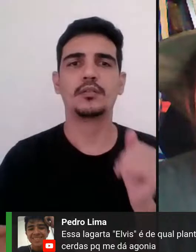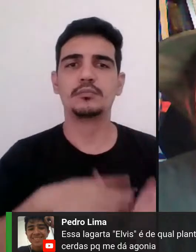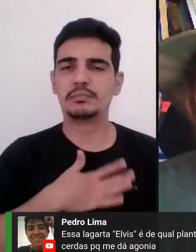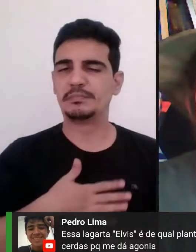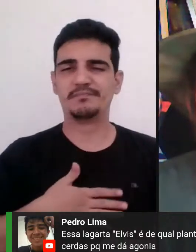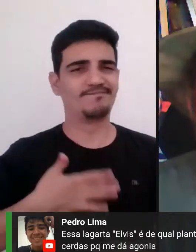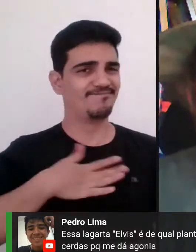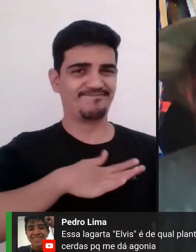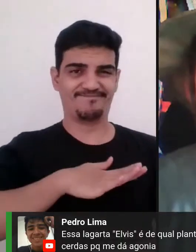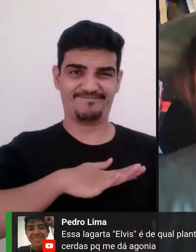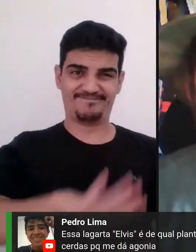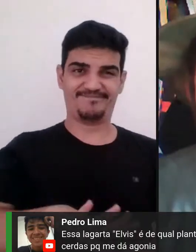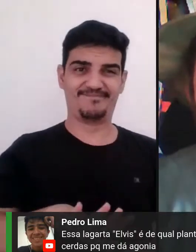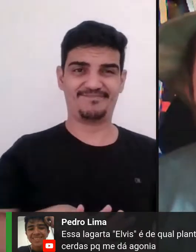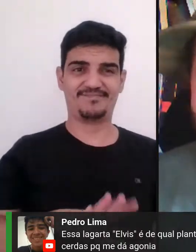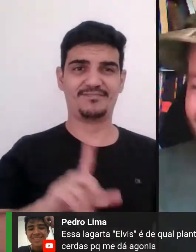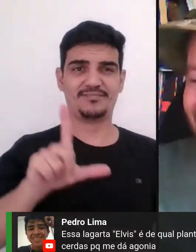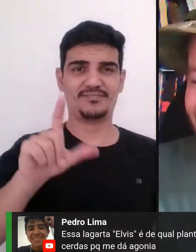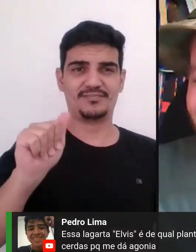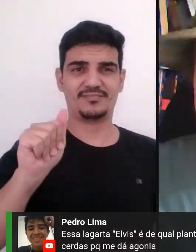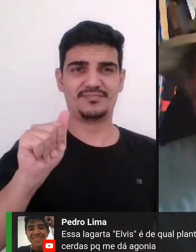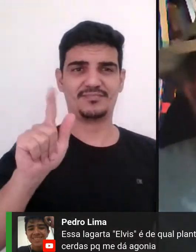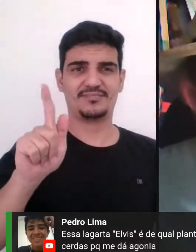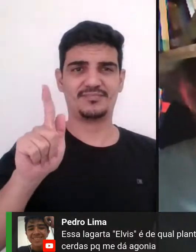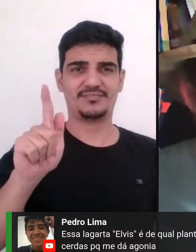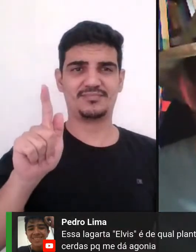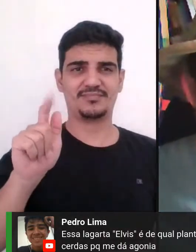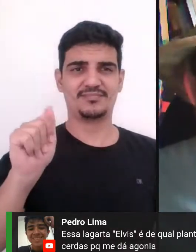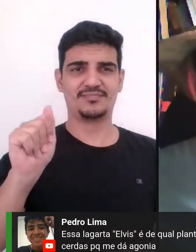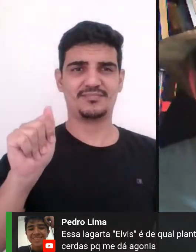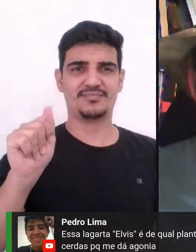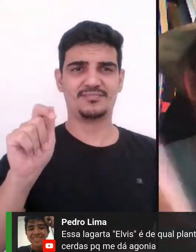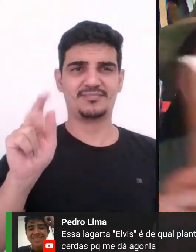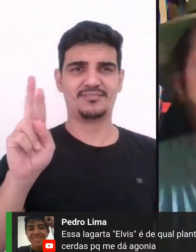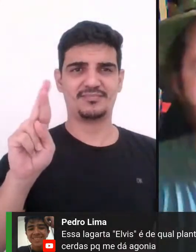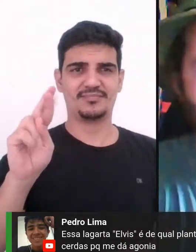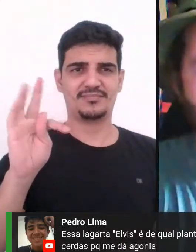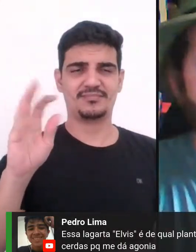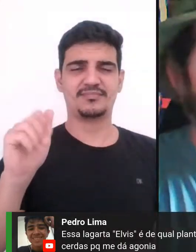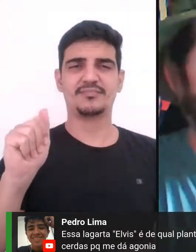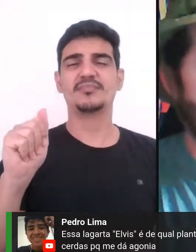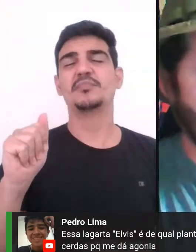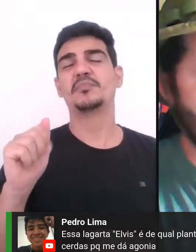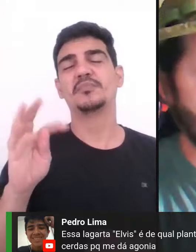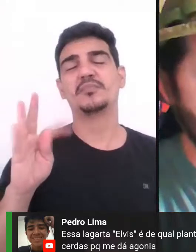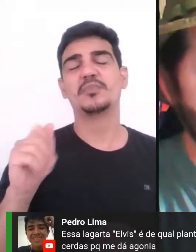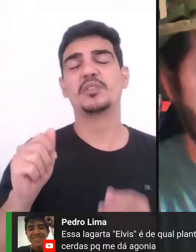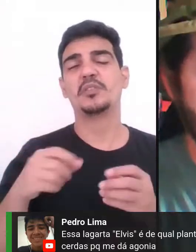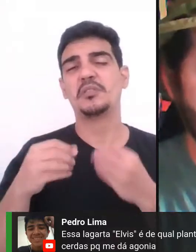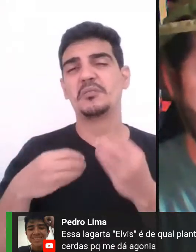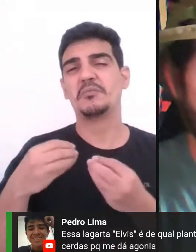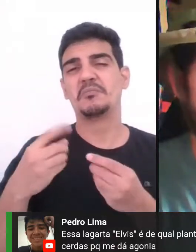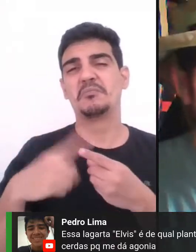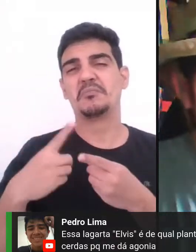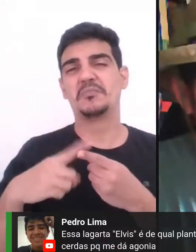olhar para essas lagartas cheias de cerdas, porque já dá agonia.